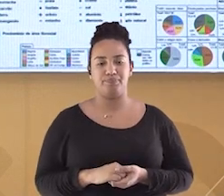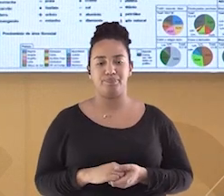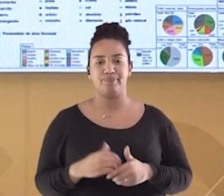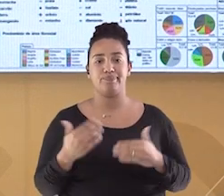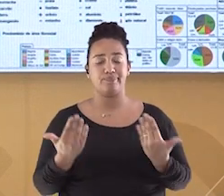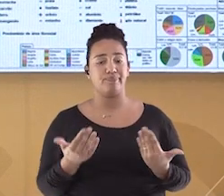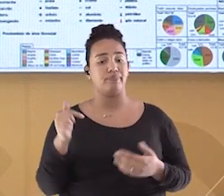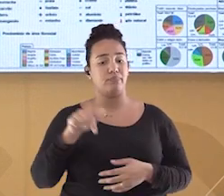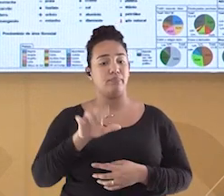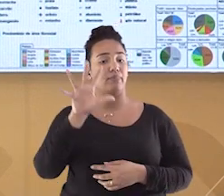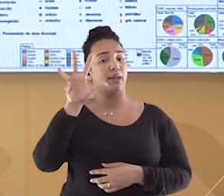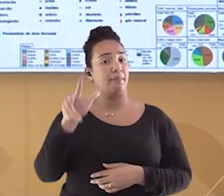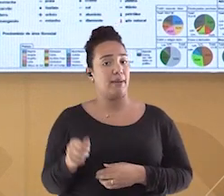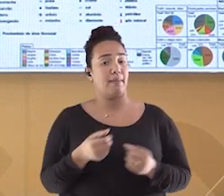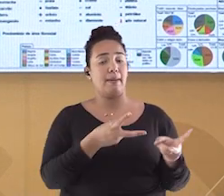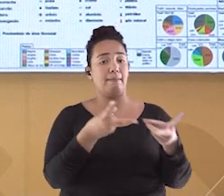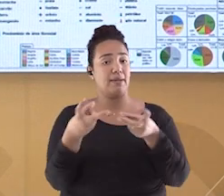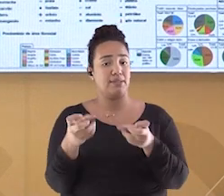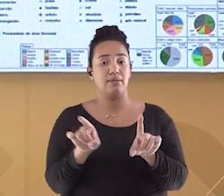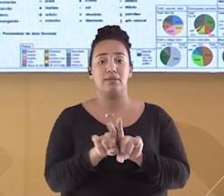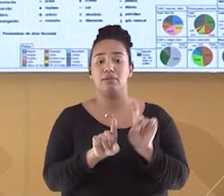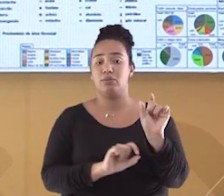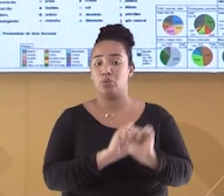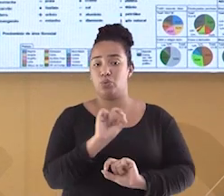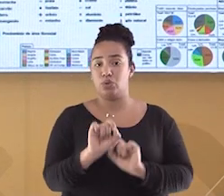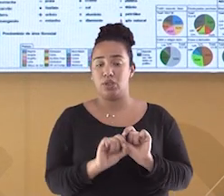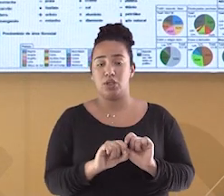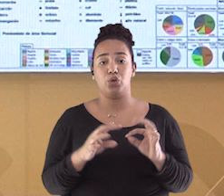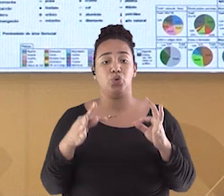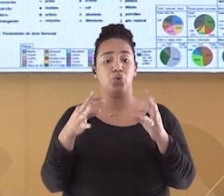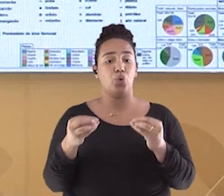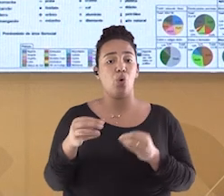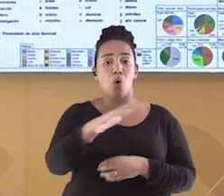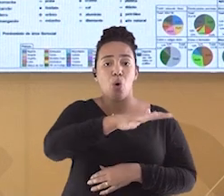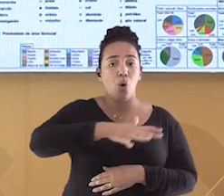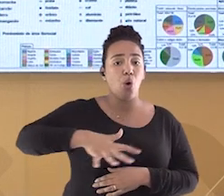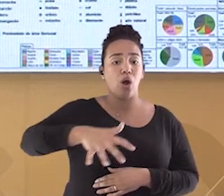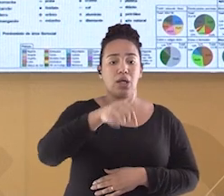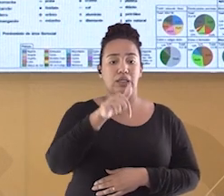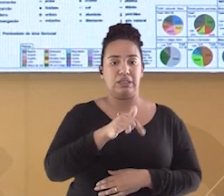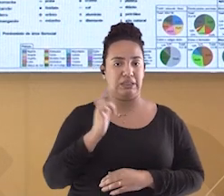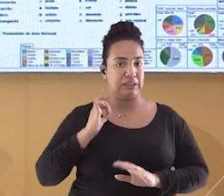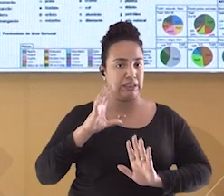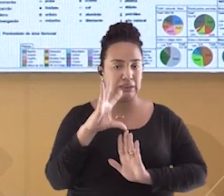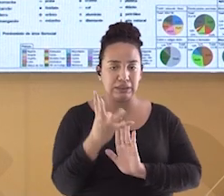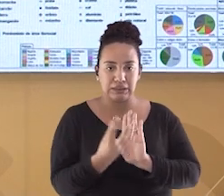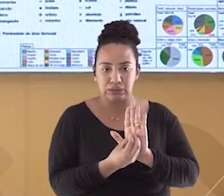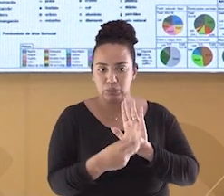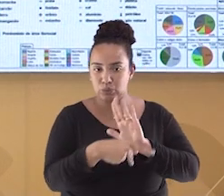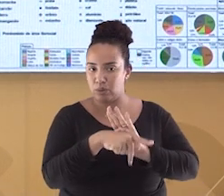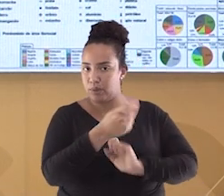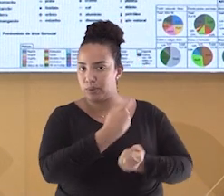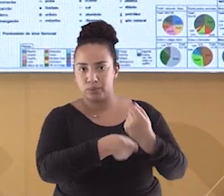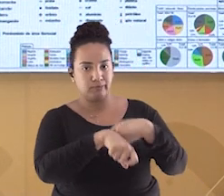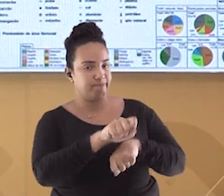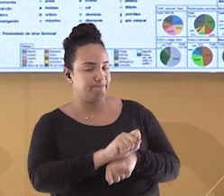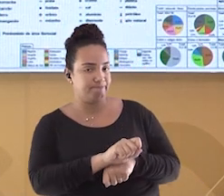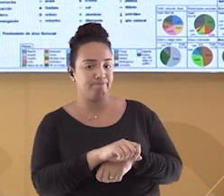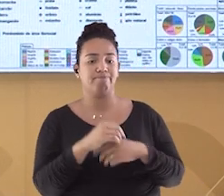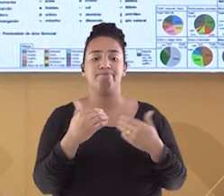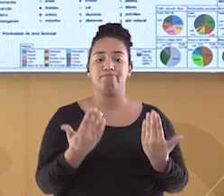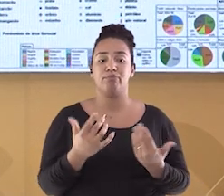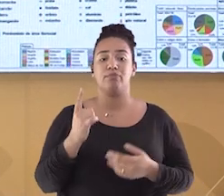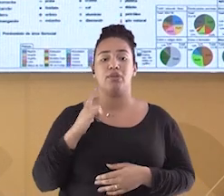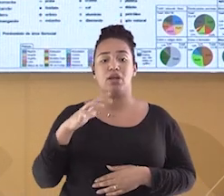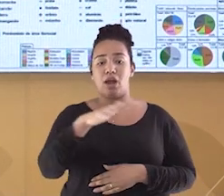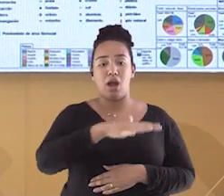também conseguimos perceber que nem todas as partes do território possuem símbolos econômicos,